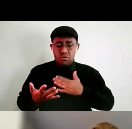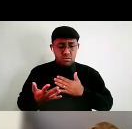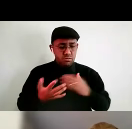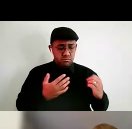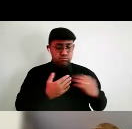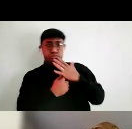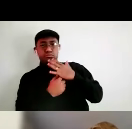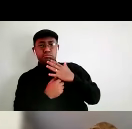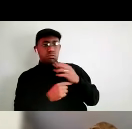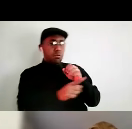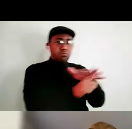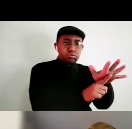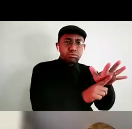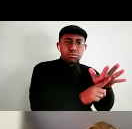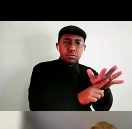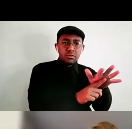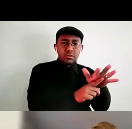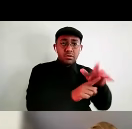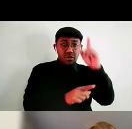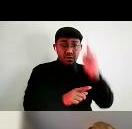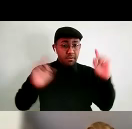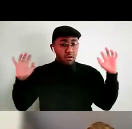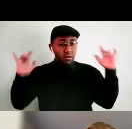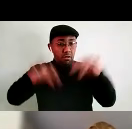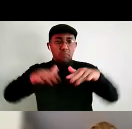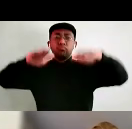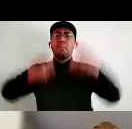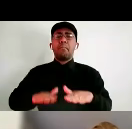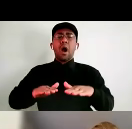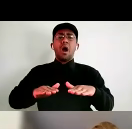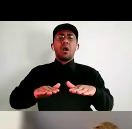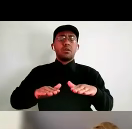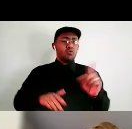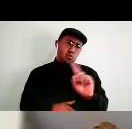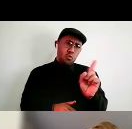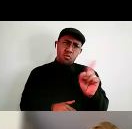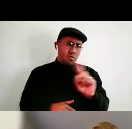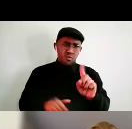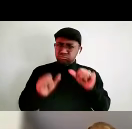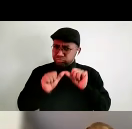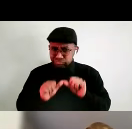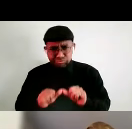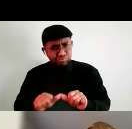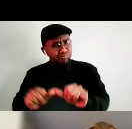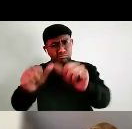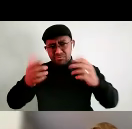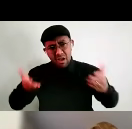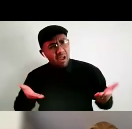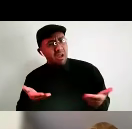evento, uma reunião, mas agora, se vão cancelar, onde